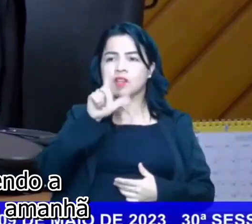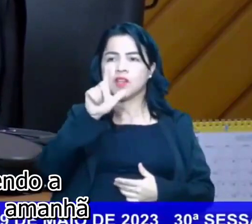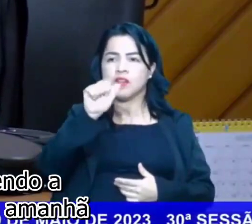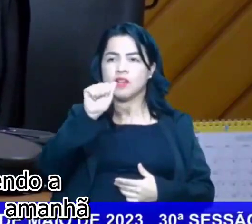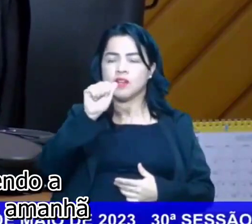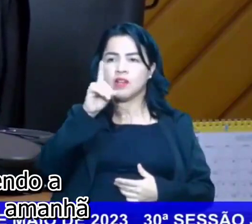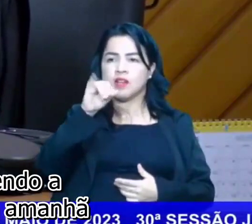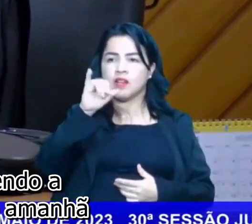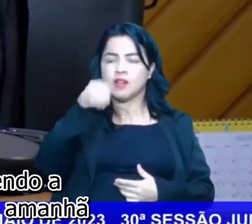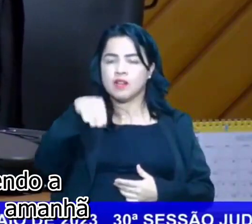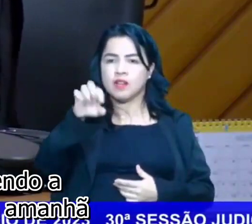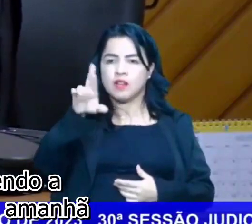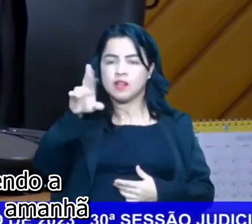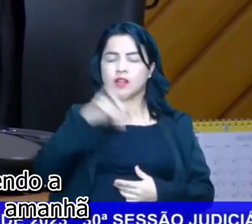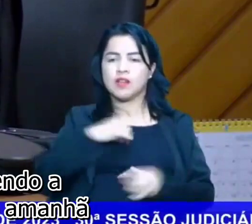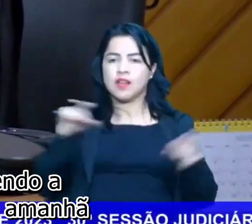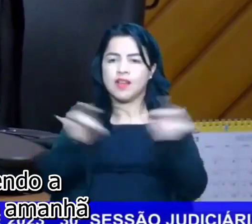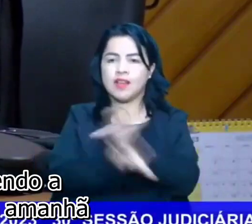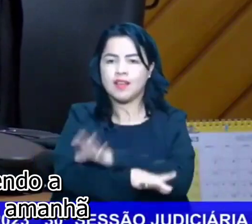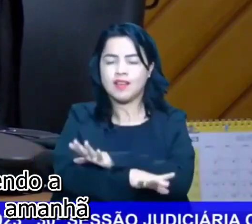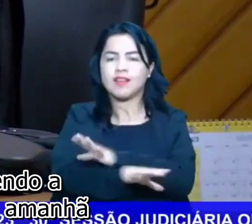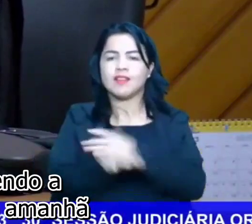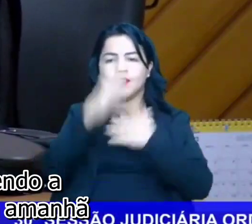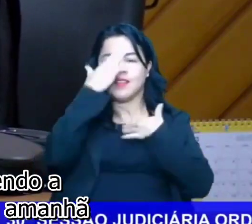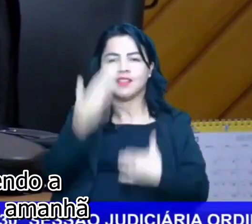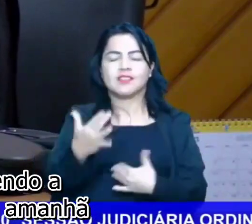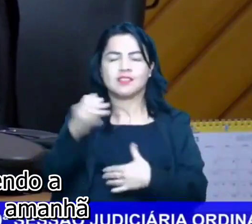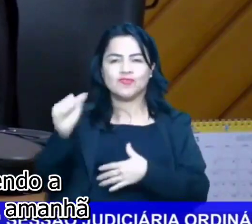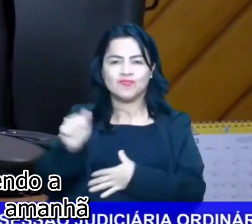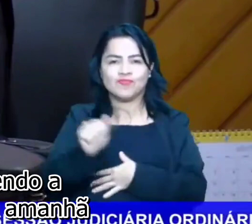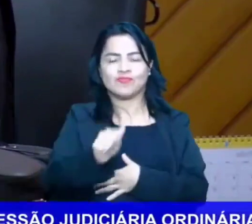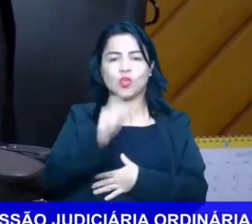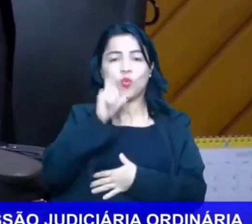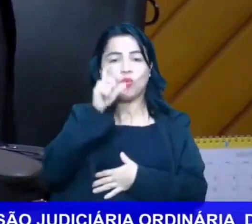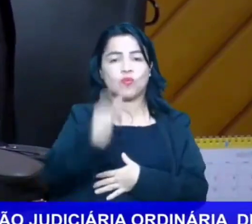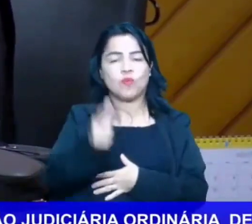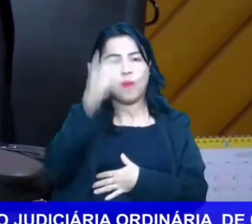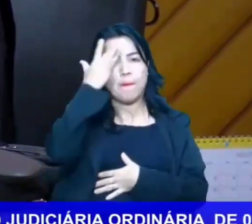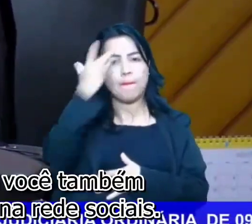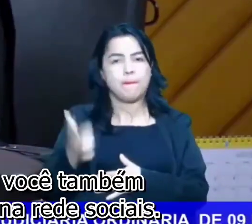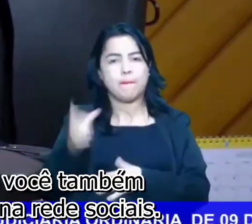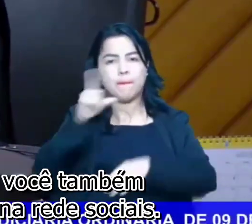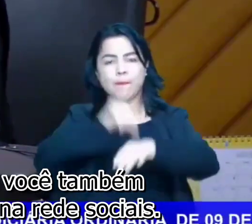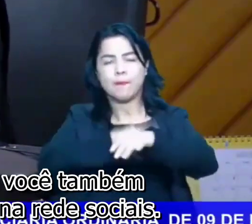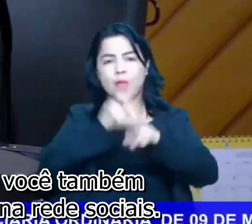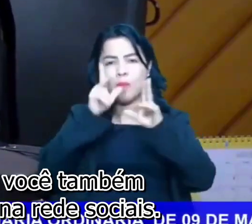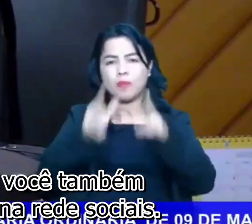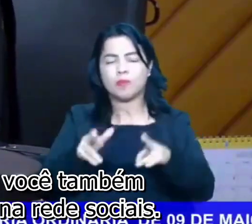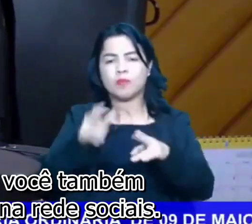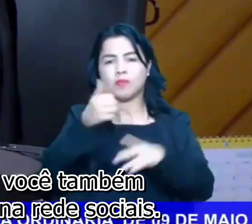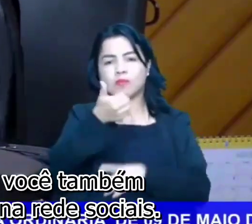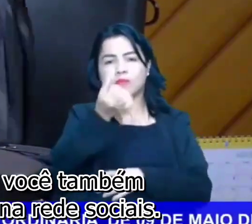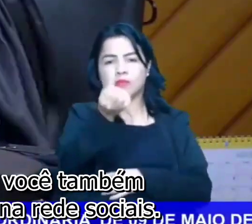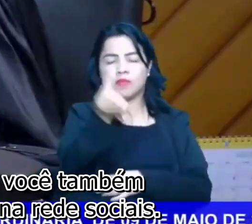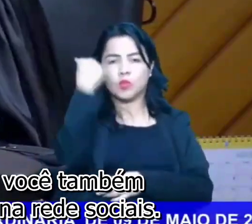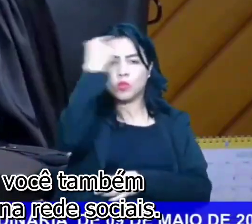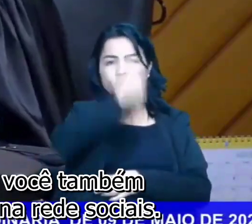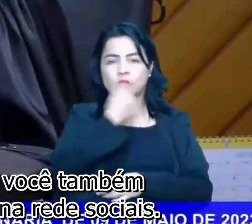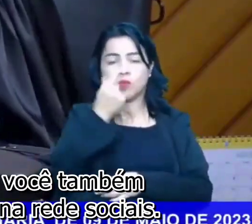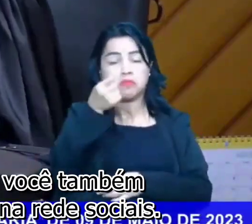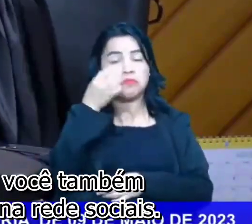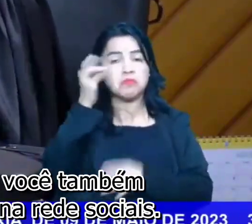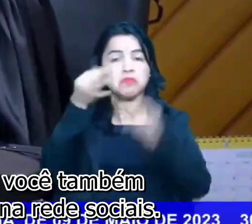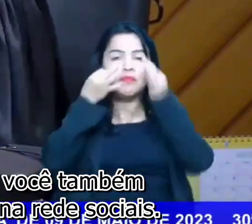presente. Resta encerrar a sessão, agradecendo a presença de todos, tá bom? Convidando para amanhã, no mesmo horário, às 16 horas, e você também